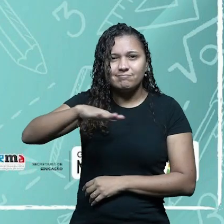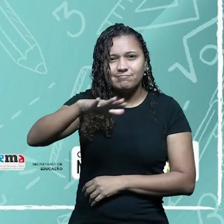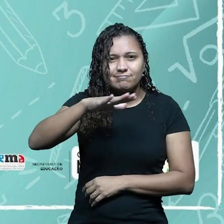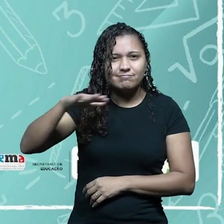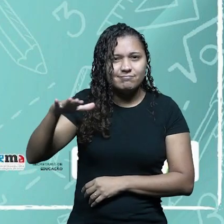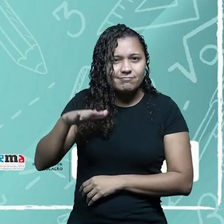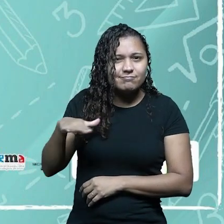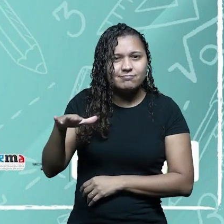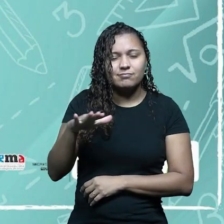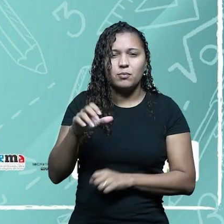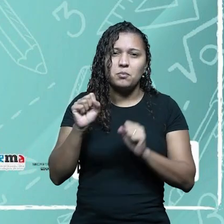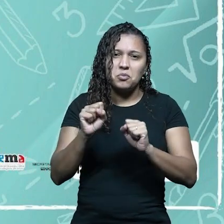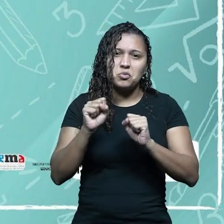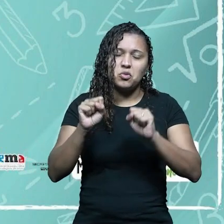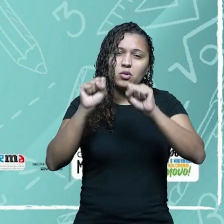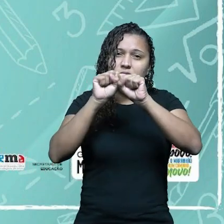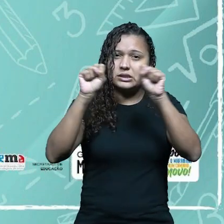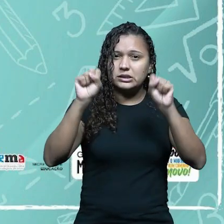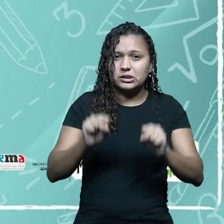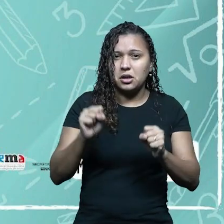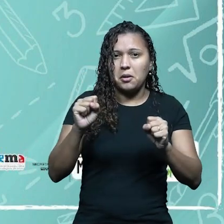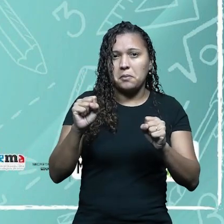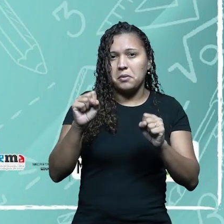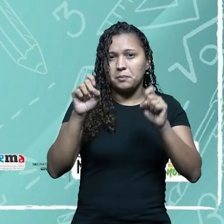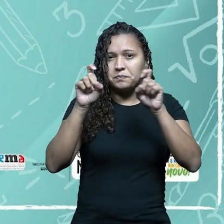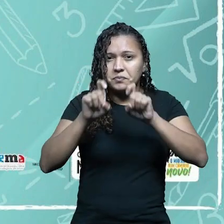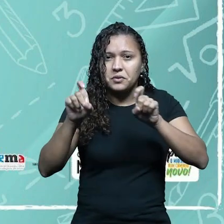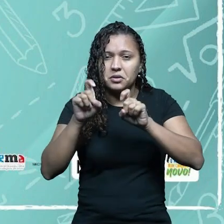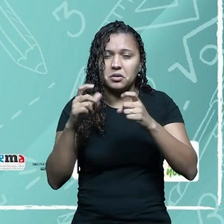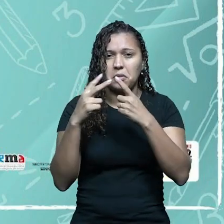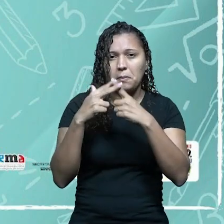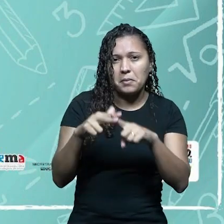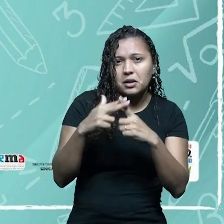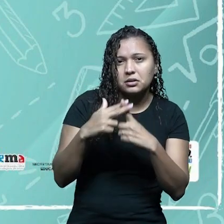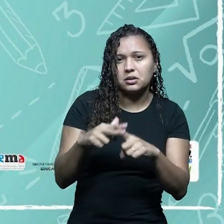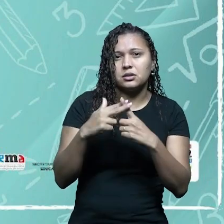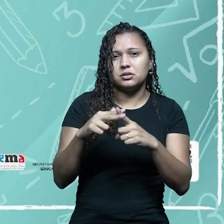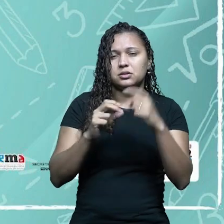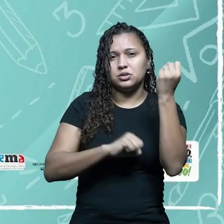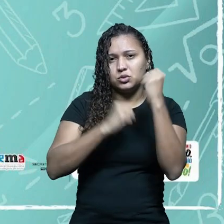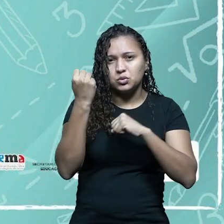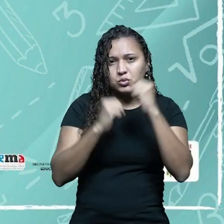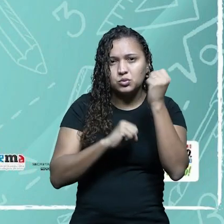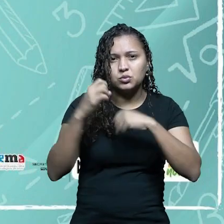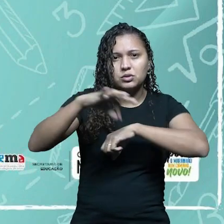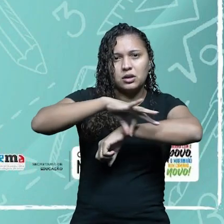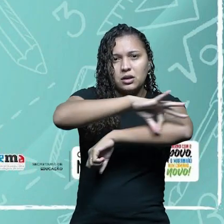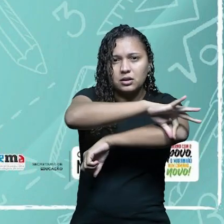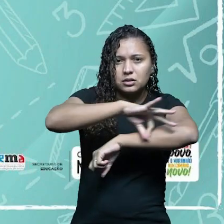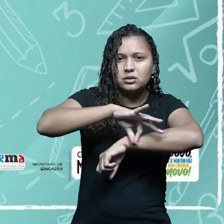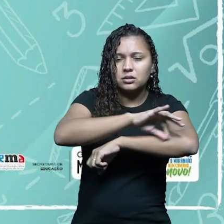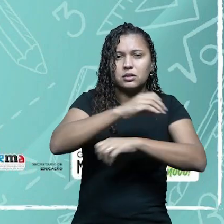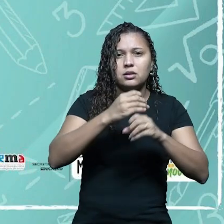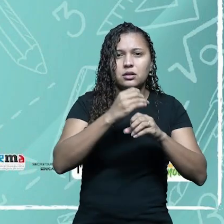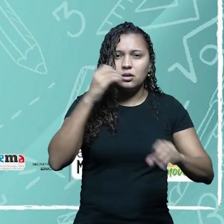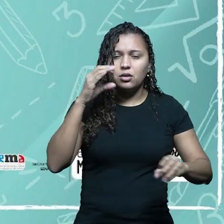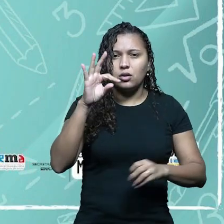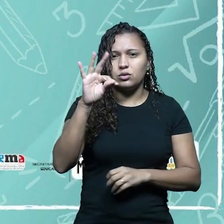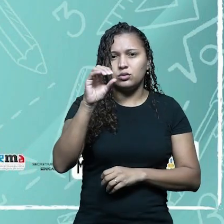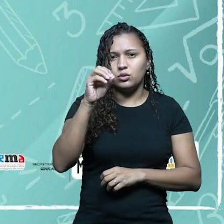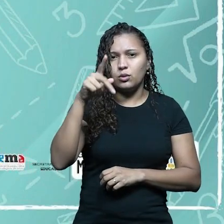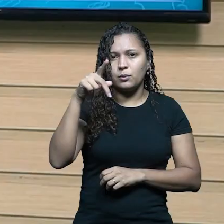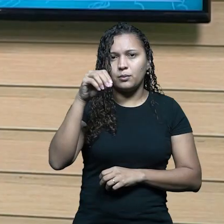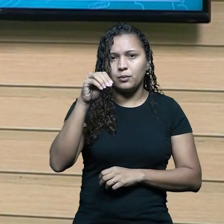a concepção de sistema eletrônico, em projetos mecânicos, indústria, arquitetura, engenharia, topografia e